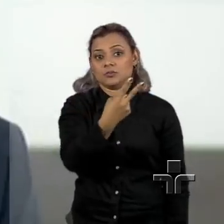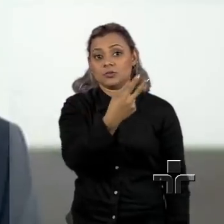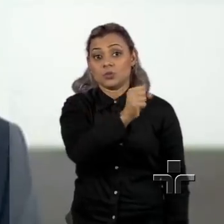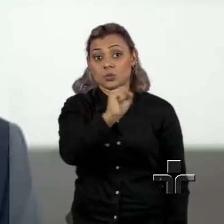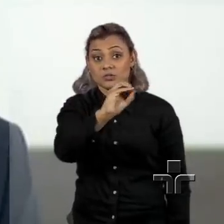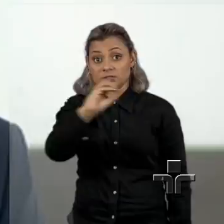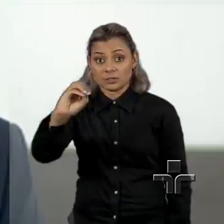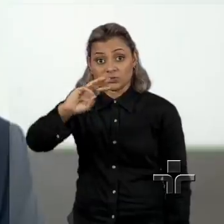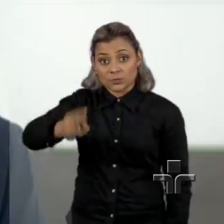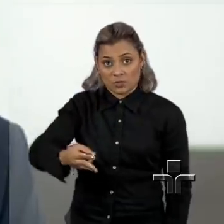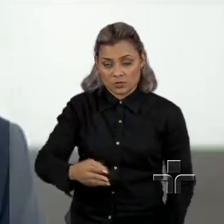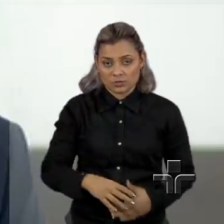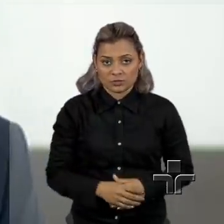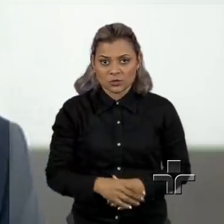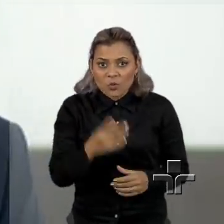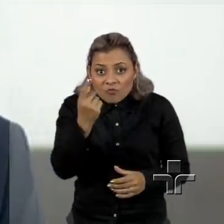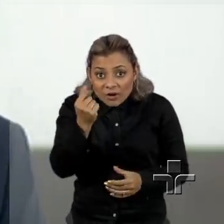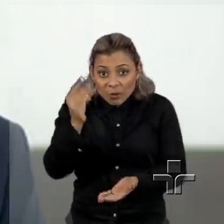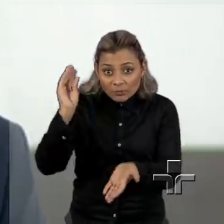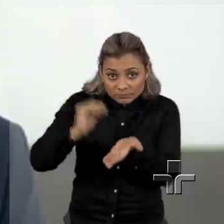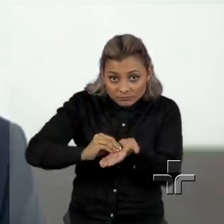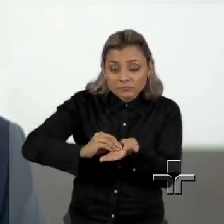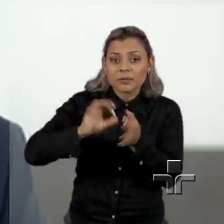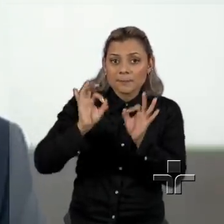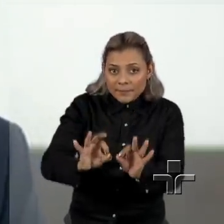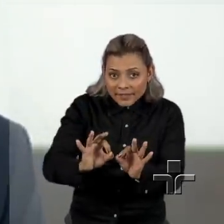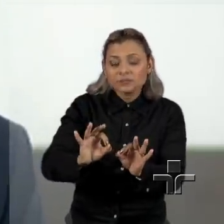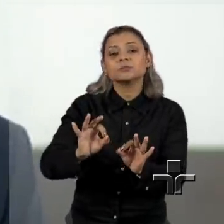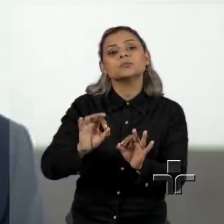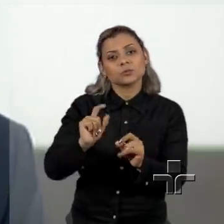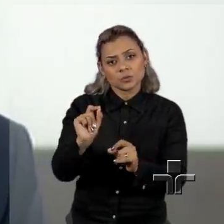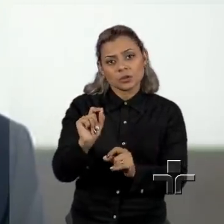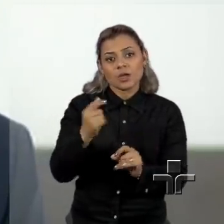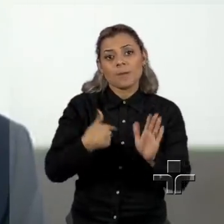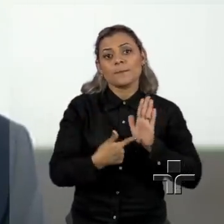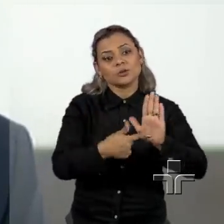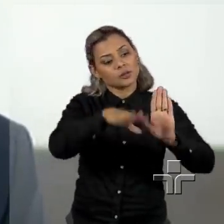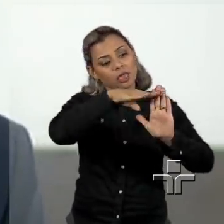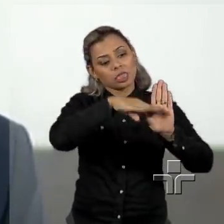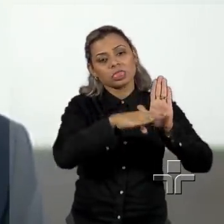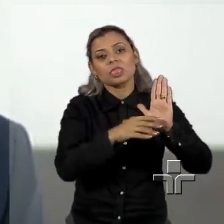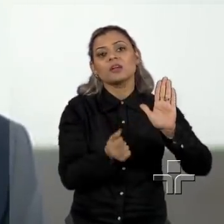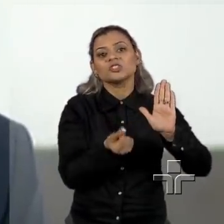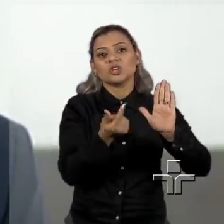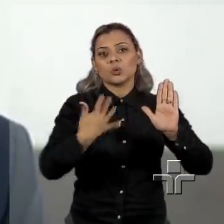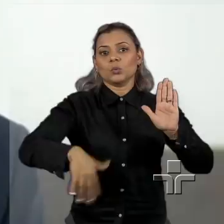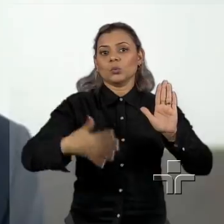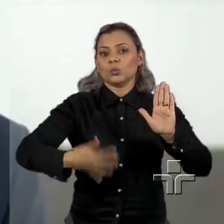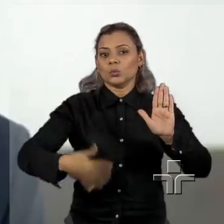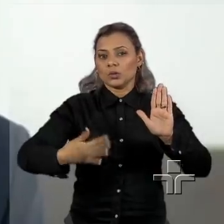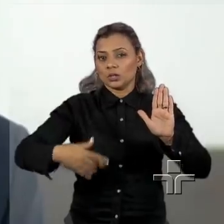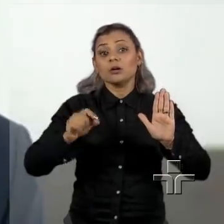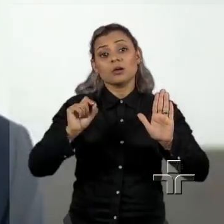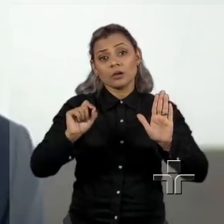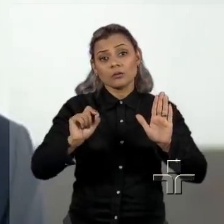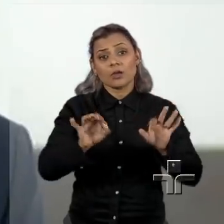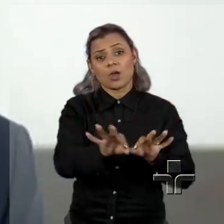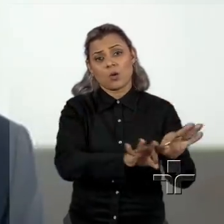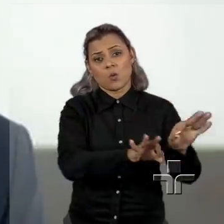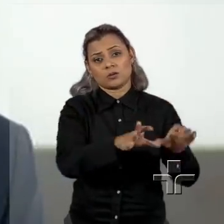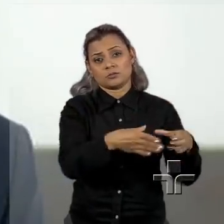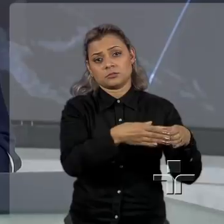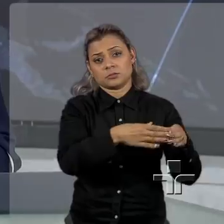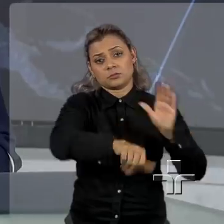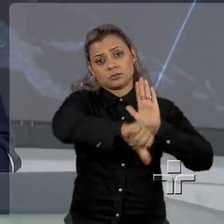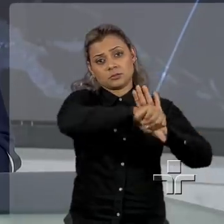valor foi afirmado e colocado na peça para mostrar o quão perigosa é essa organização